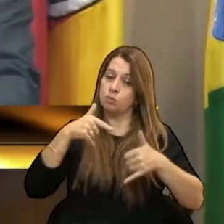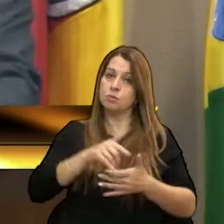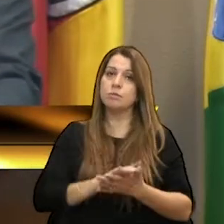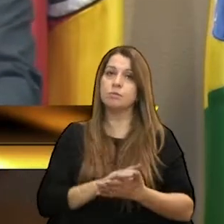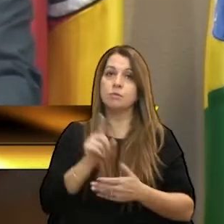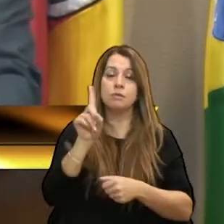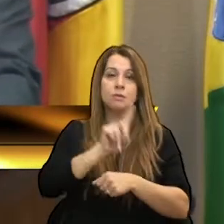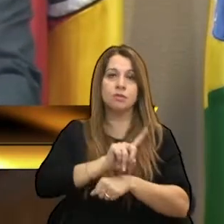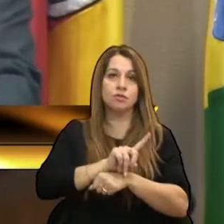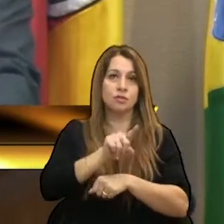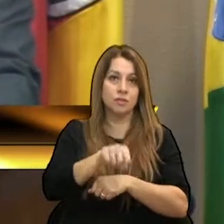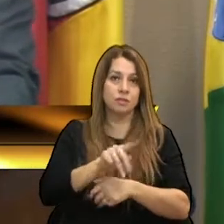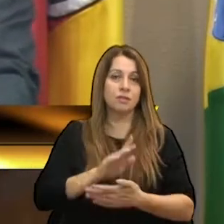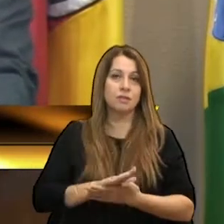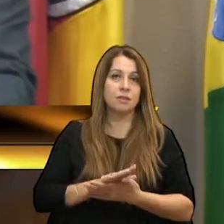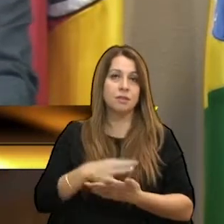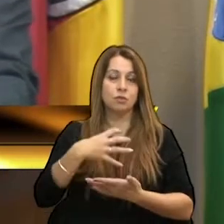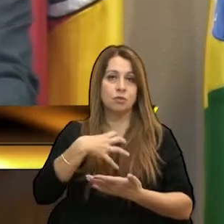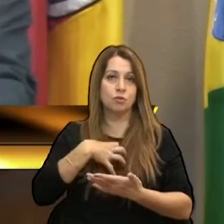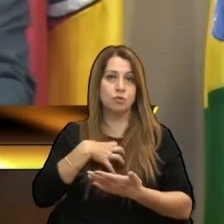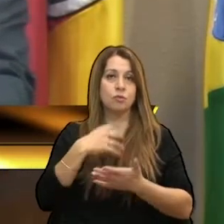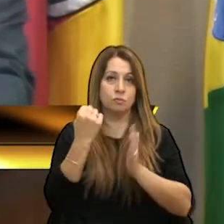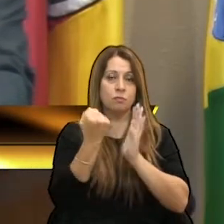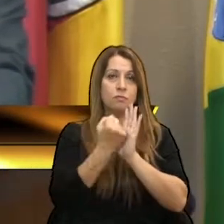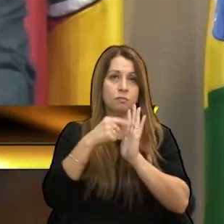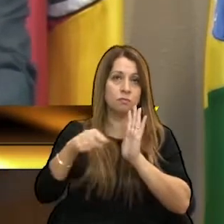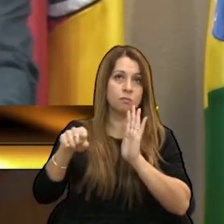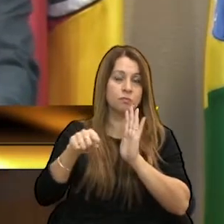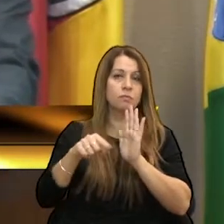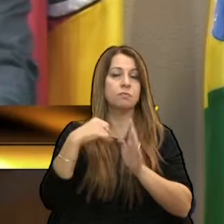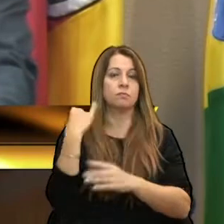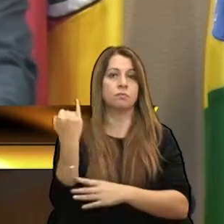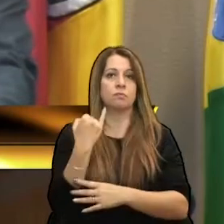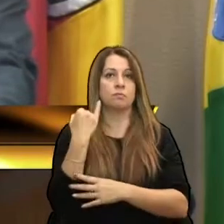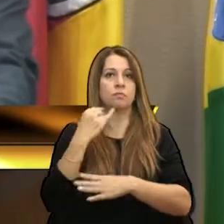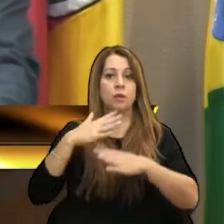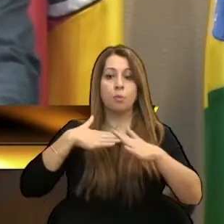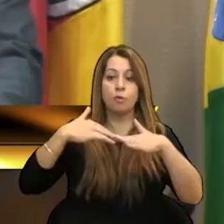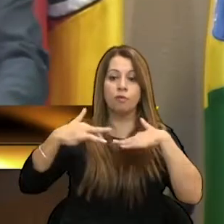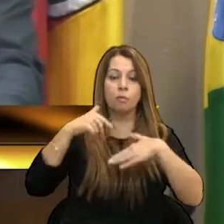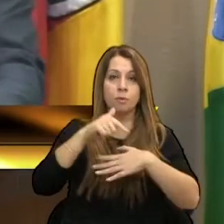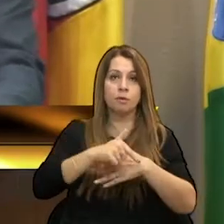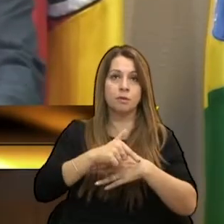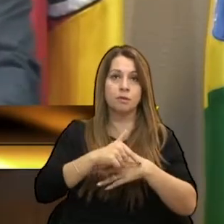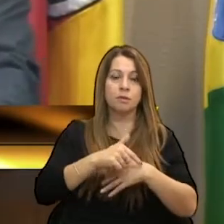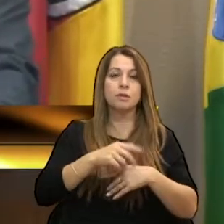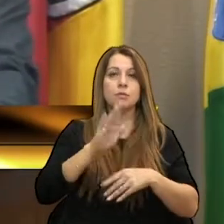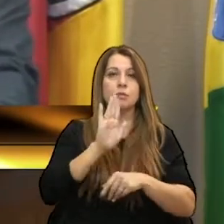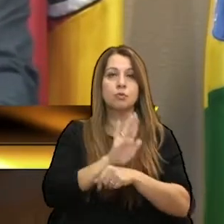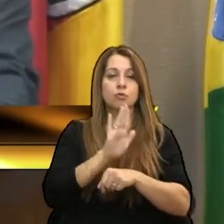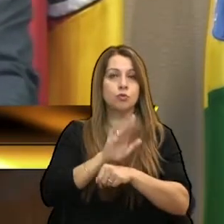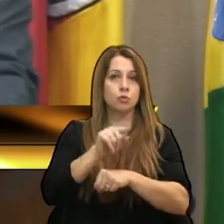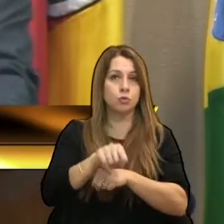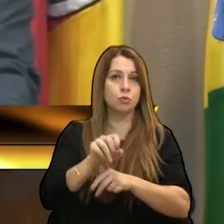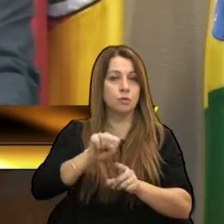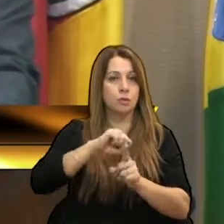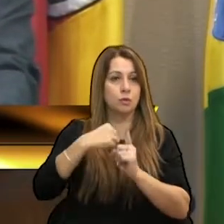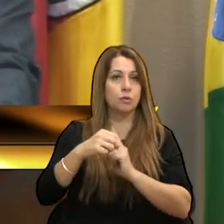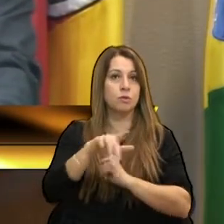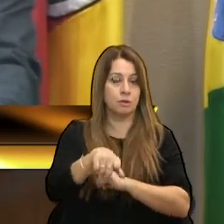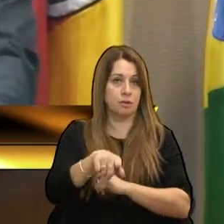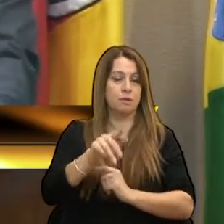de, nessa data, de uma forma simbólica, reverenciar esse importante movimento pelos préstimos à nossa